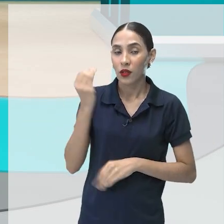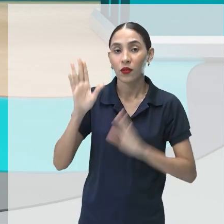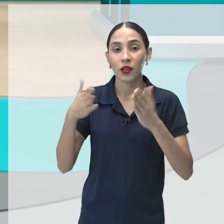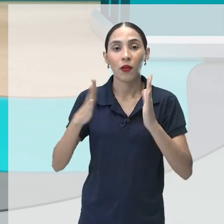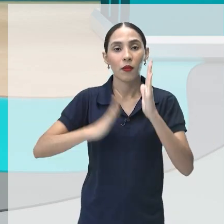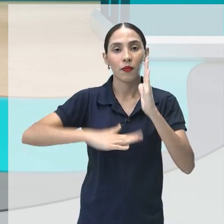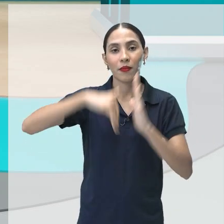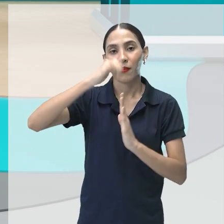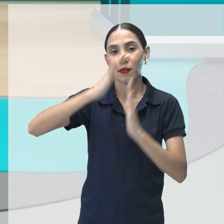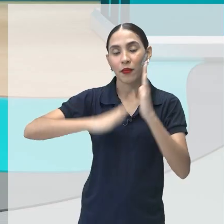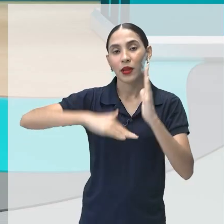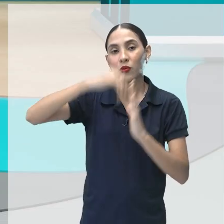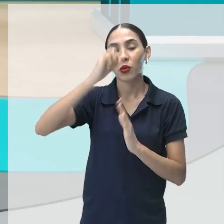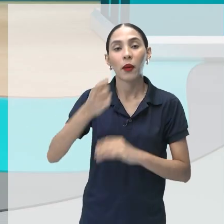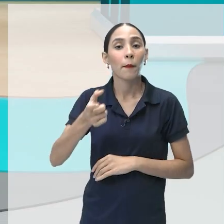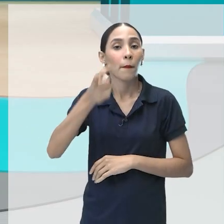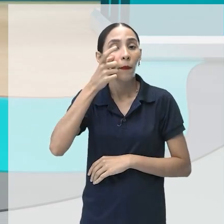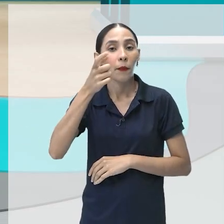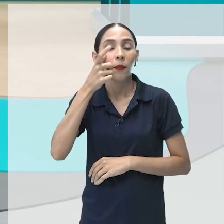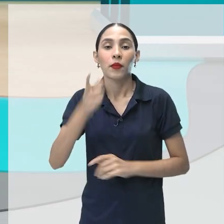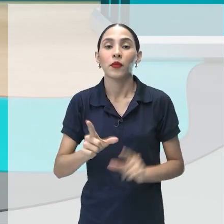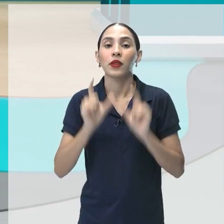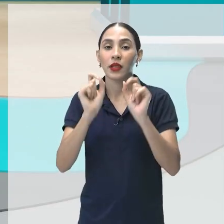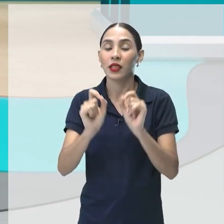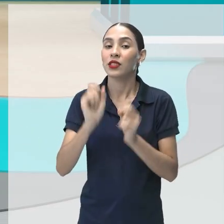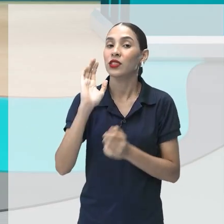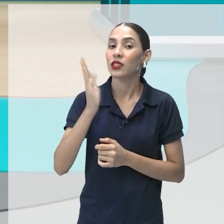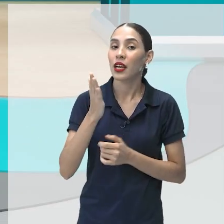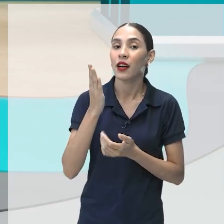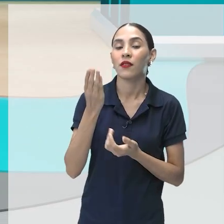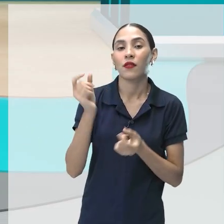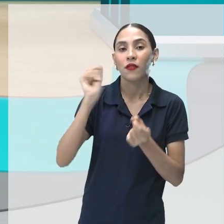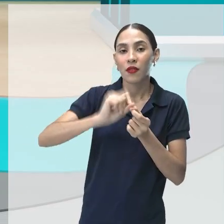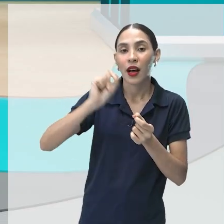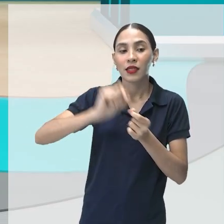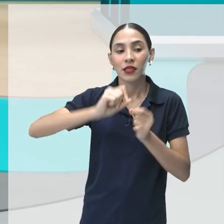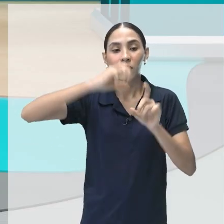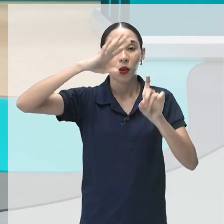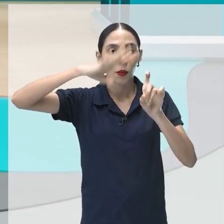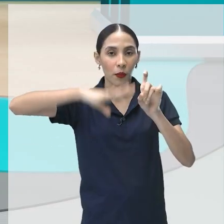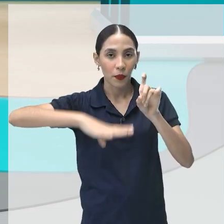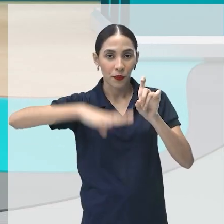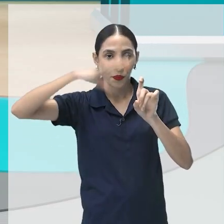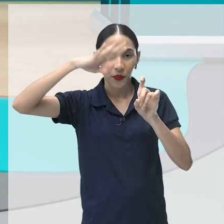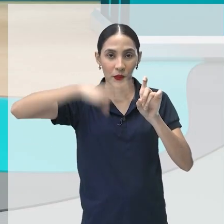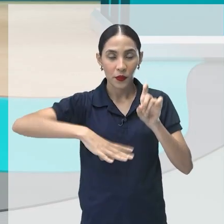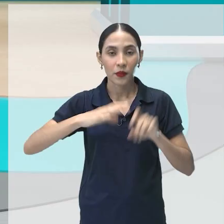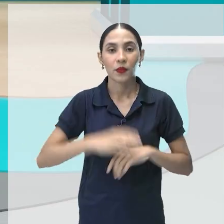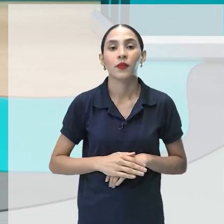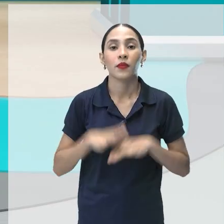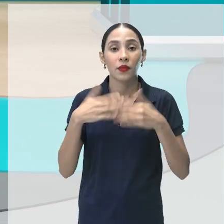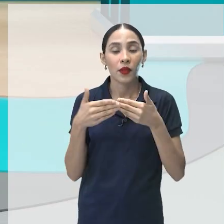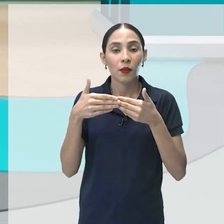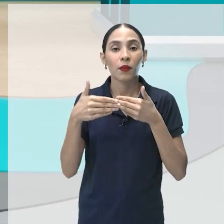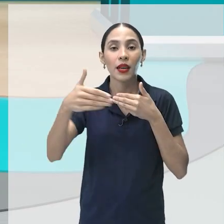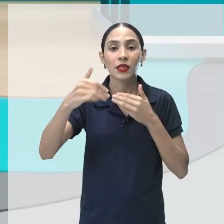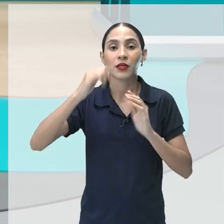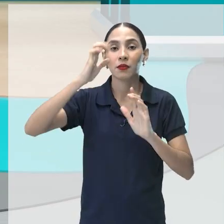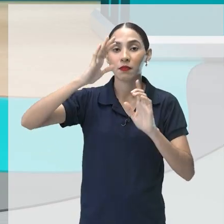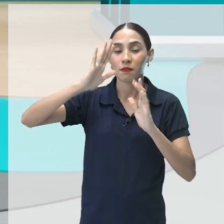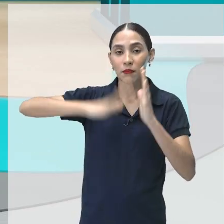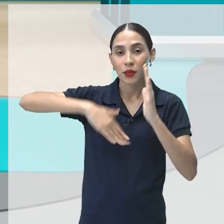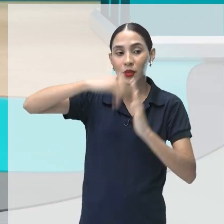pinturas, eles observaram que eles já faziam ali os rituais sagrados a partir dessas